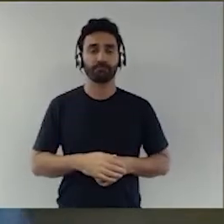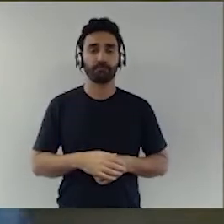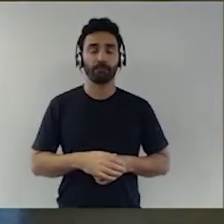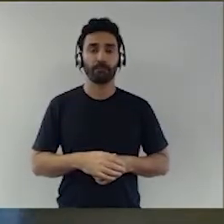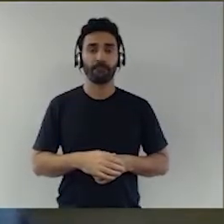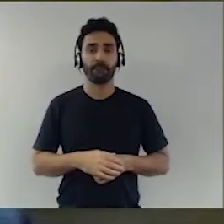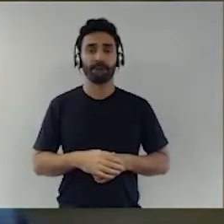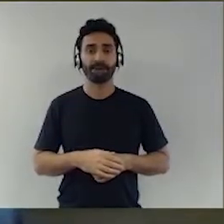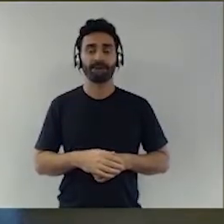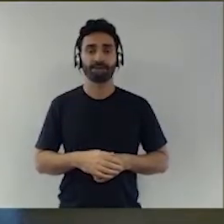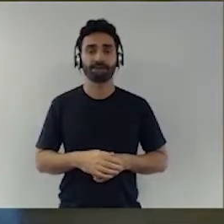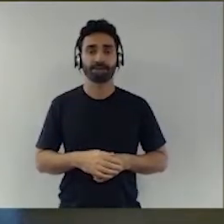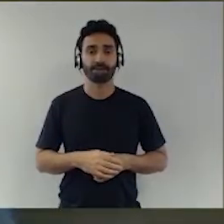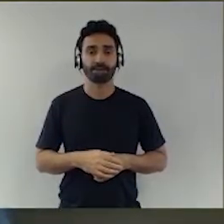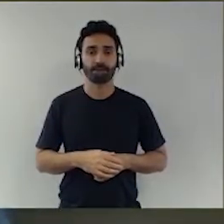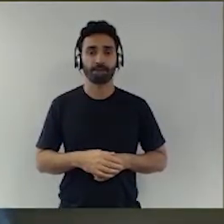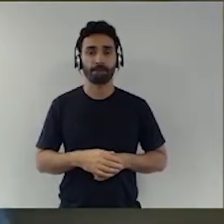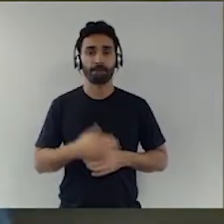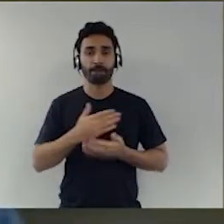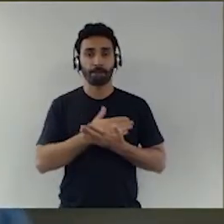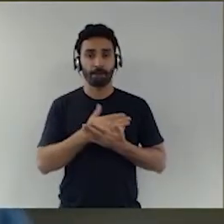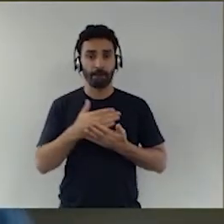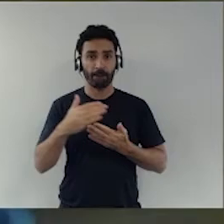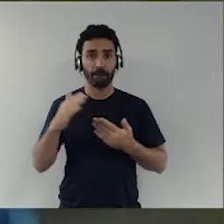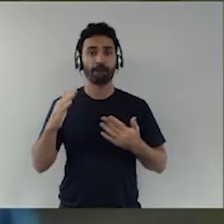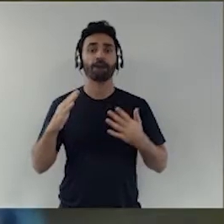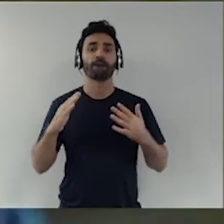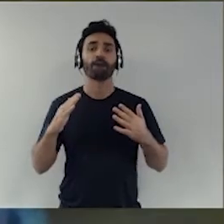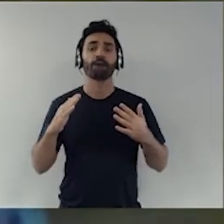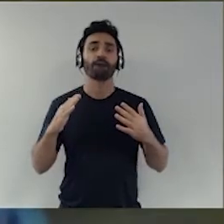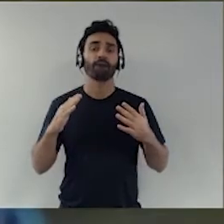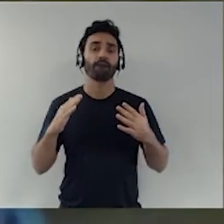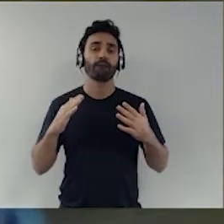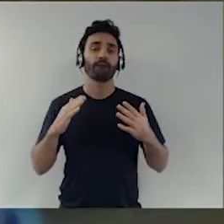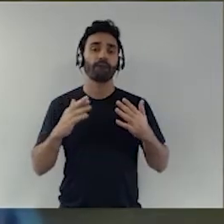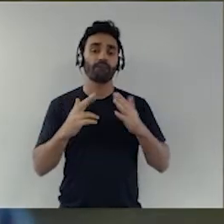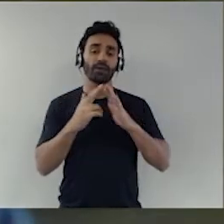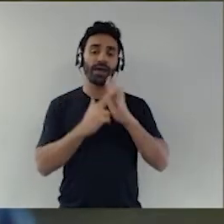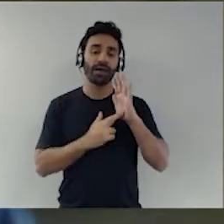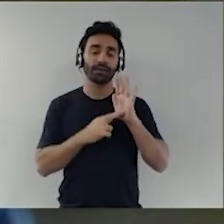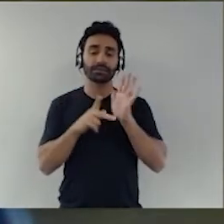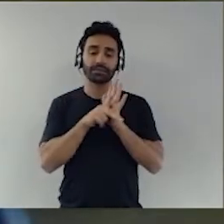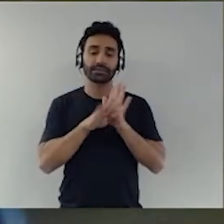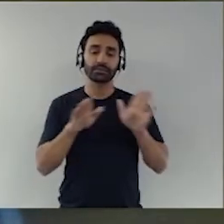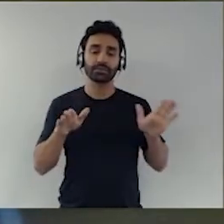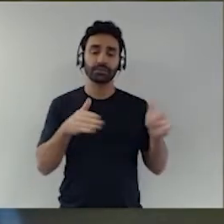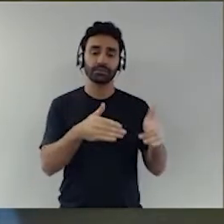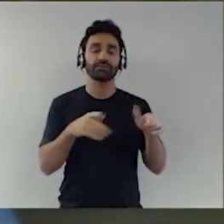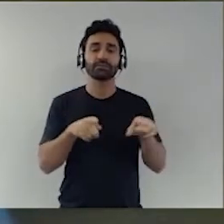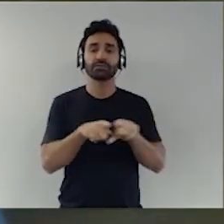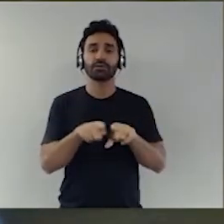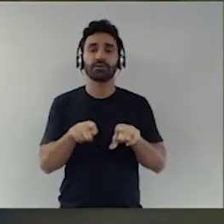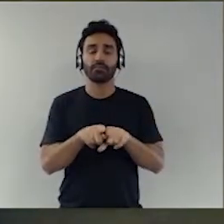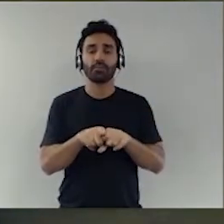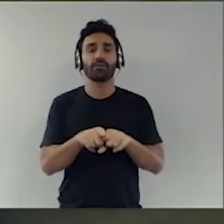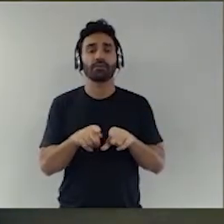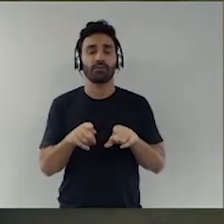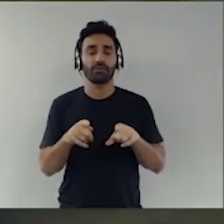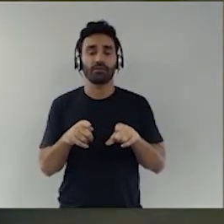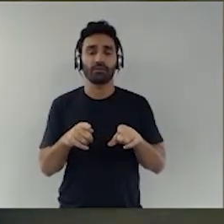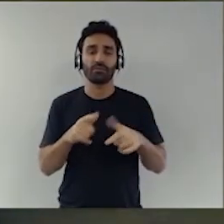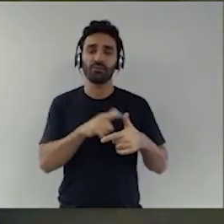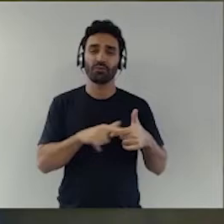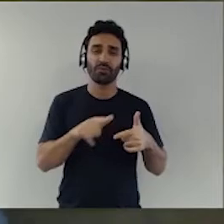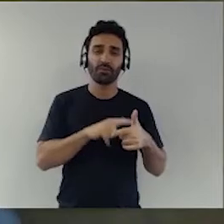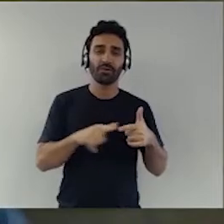surgiu essa questão a respeito de um conflito entre normas específicas e um conflito entre normas